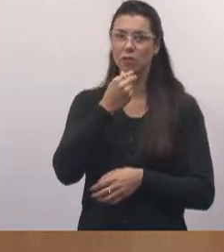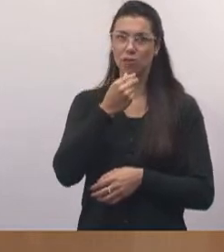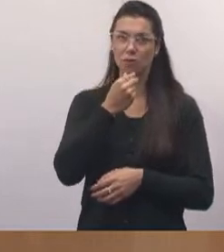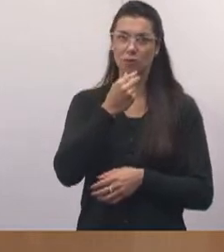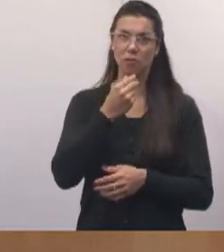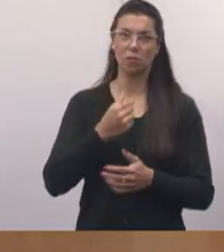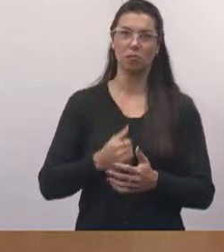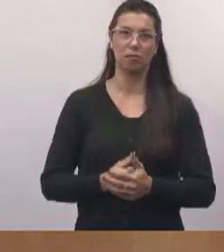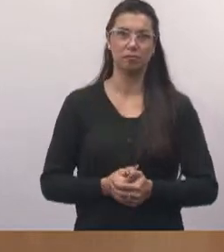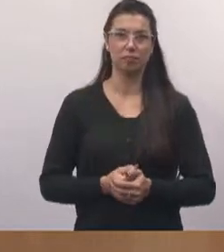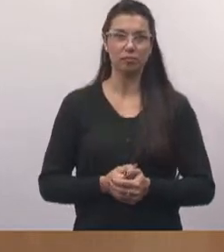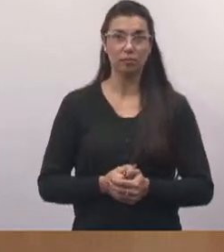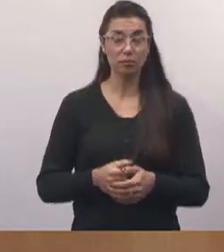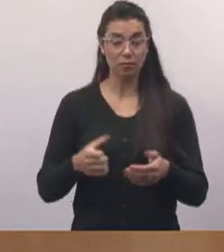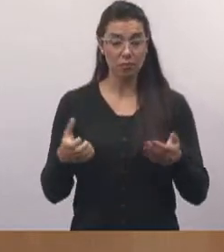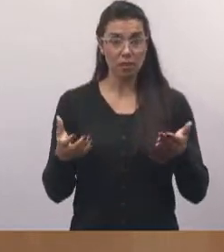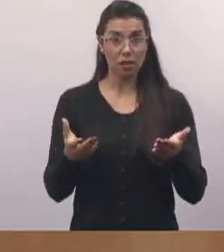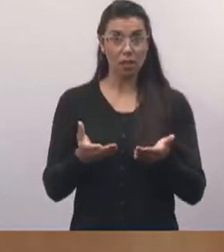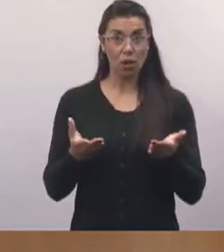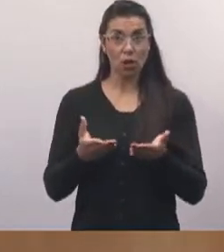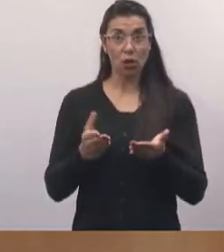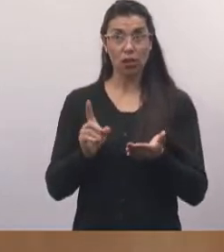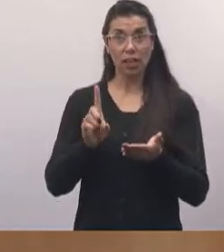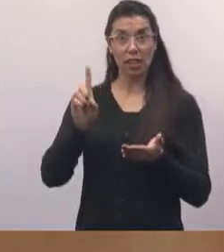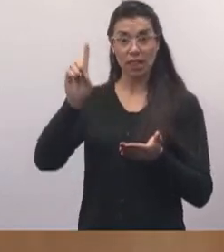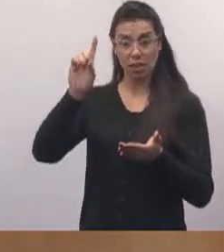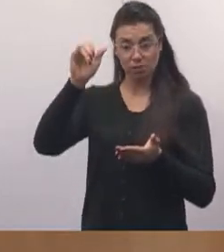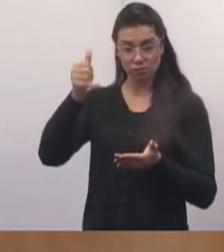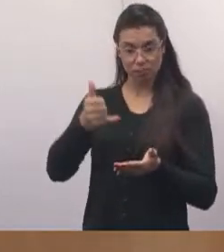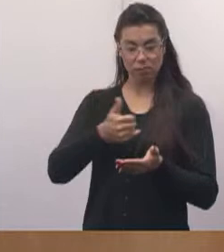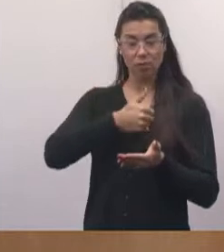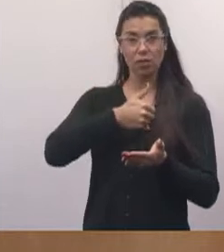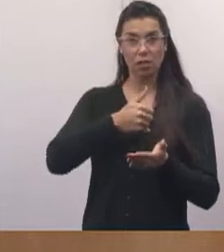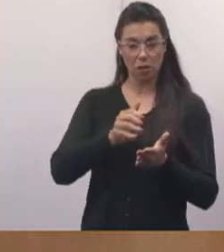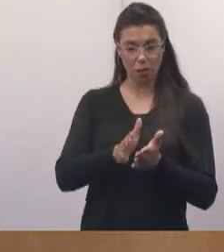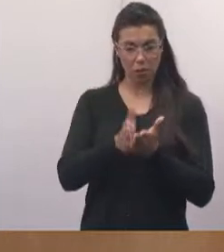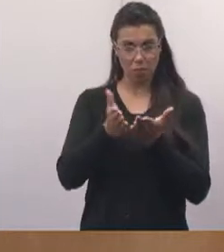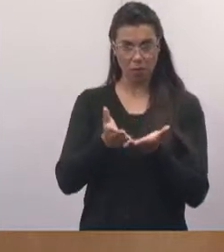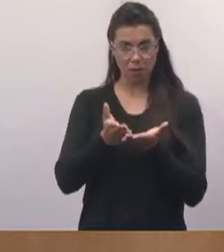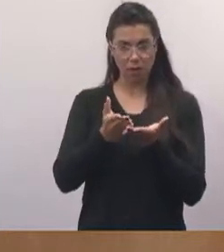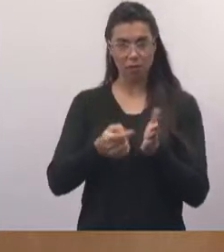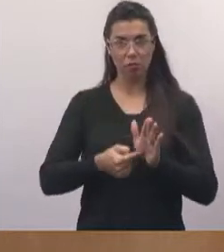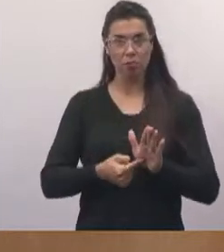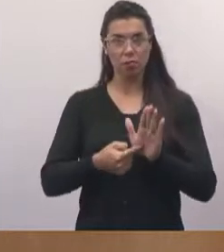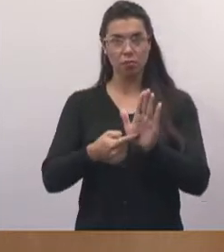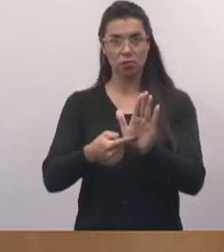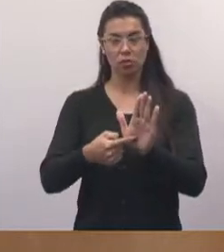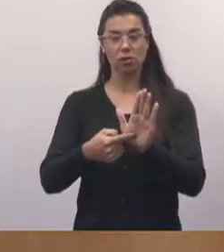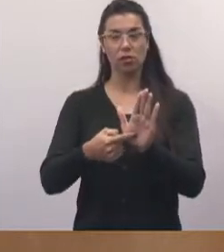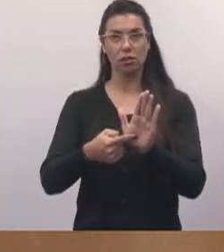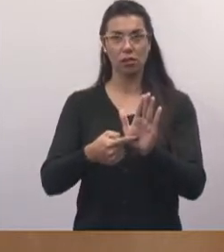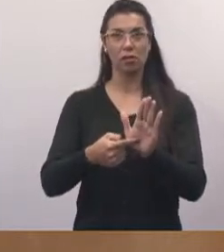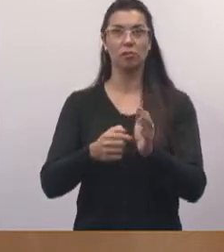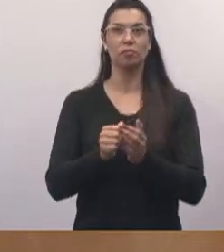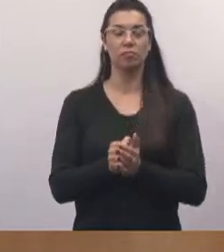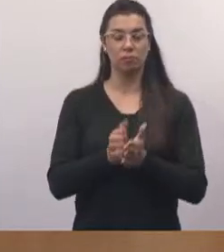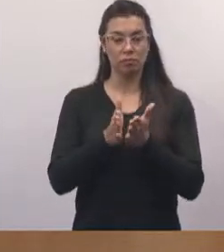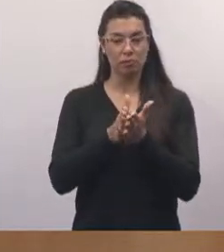vereador. E hoje, Deus toca no meu coração para trazer uma palavra para vocês do Evangelho de